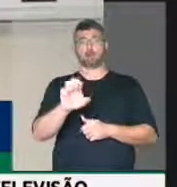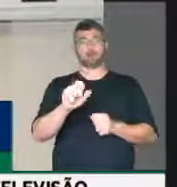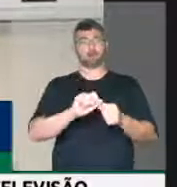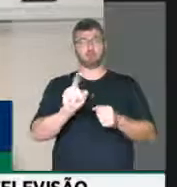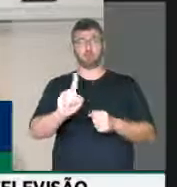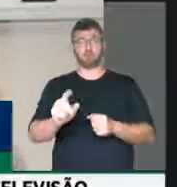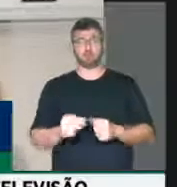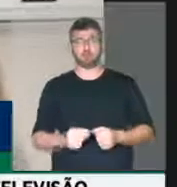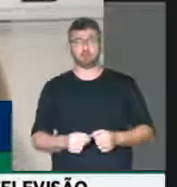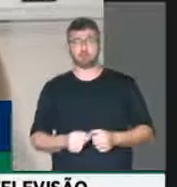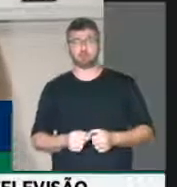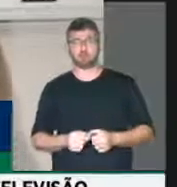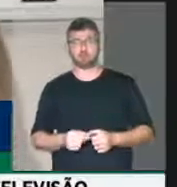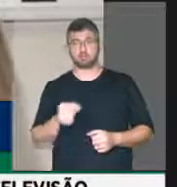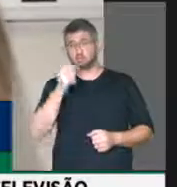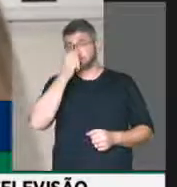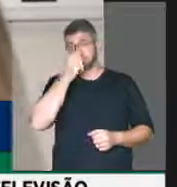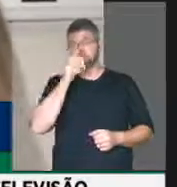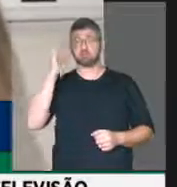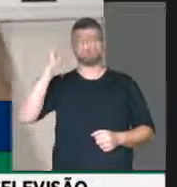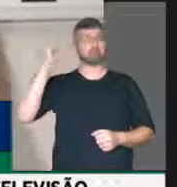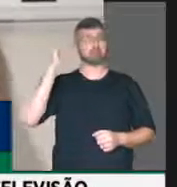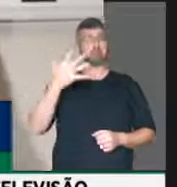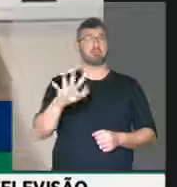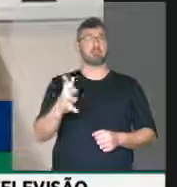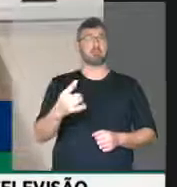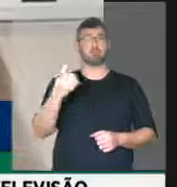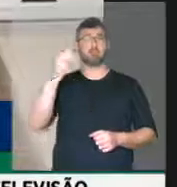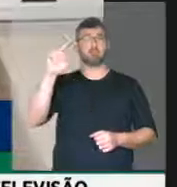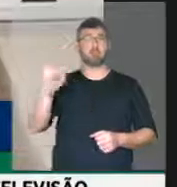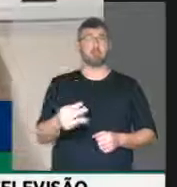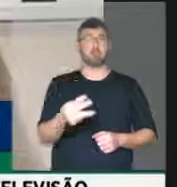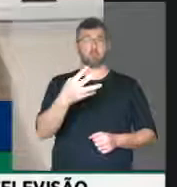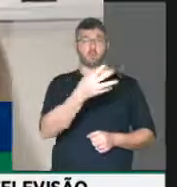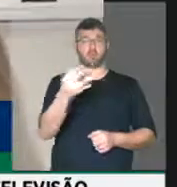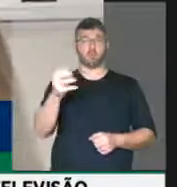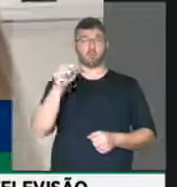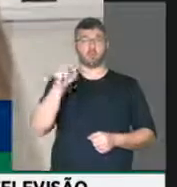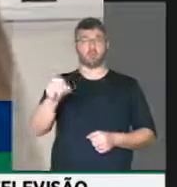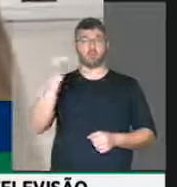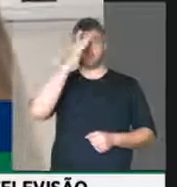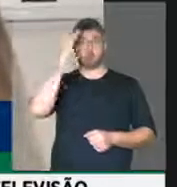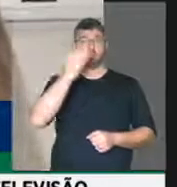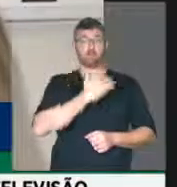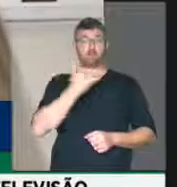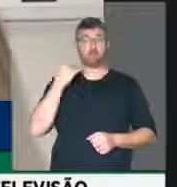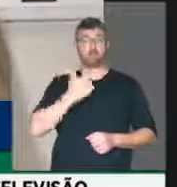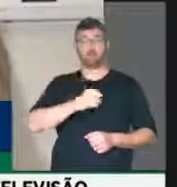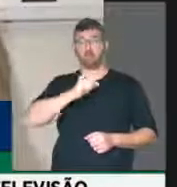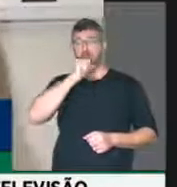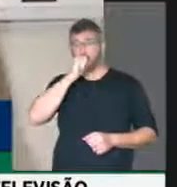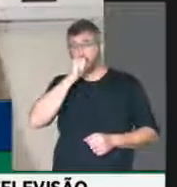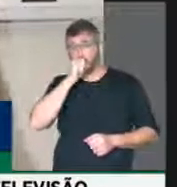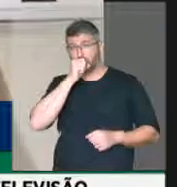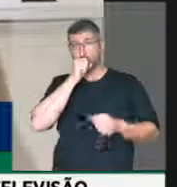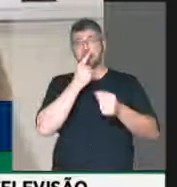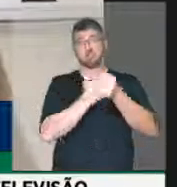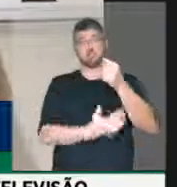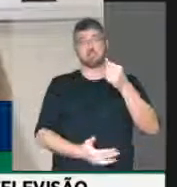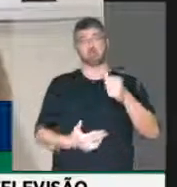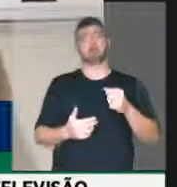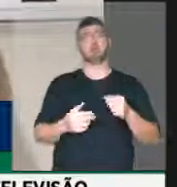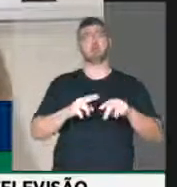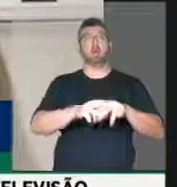dados. Está previsto 1 milhão e 400 mil mortes de tuberculose enquanto durar a